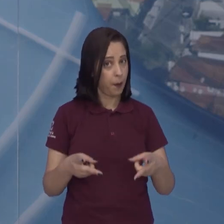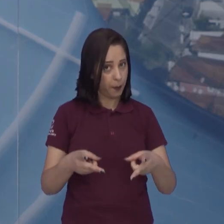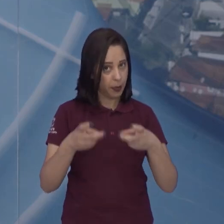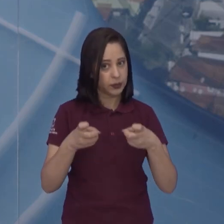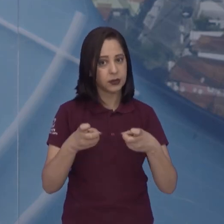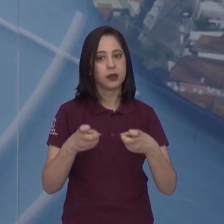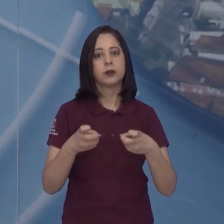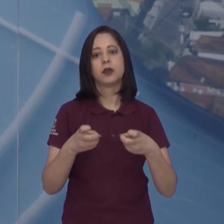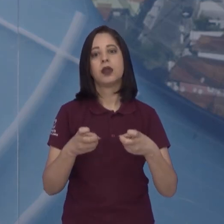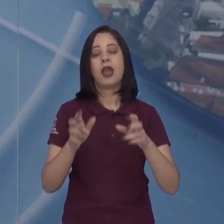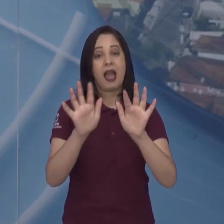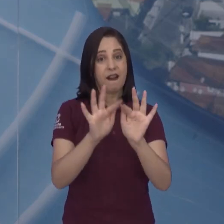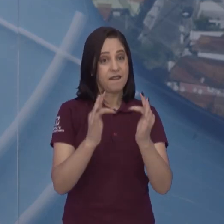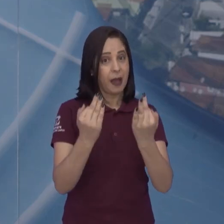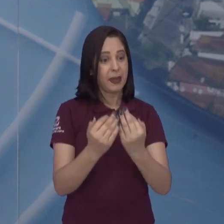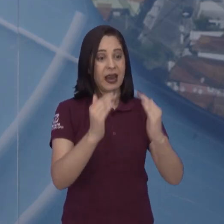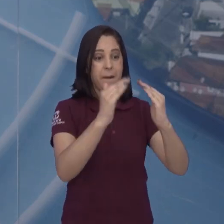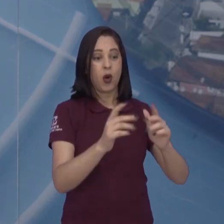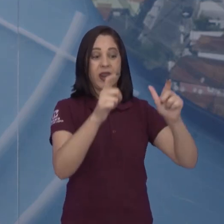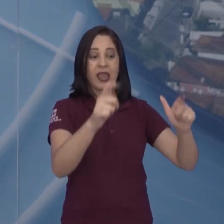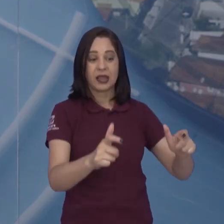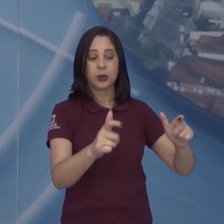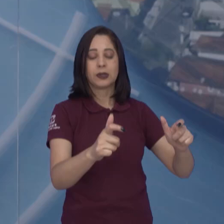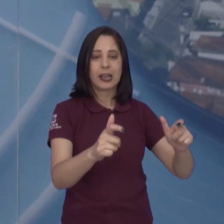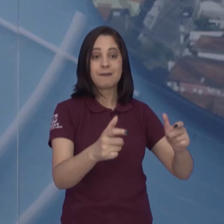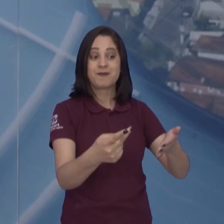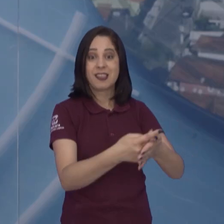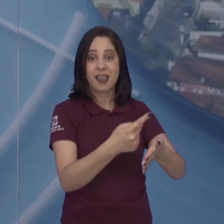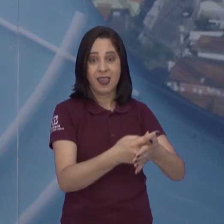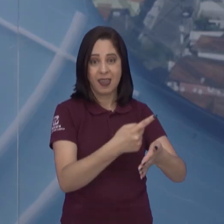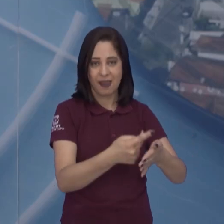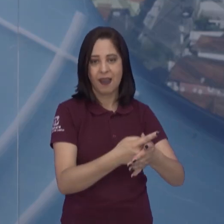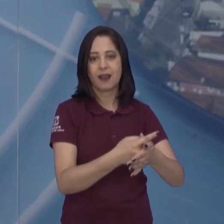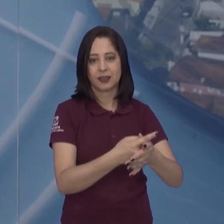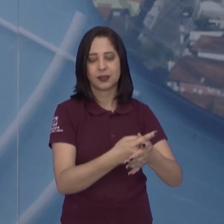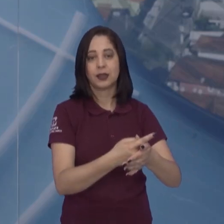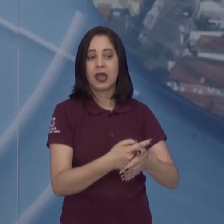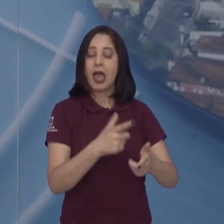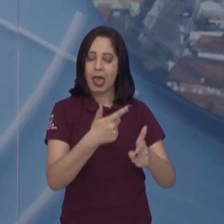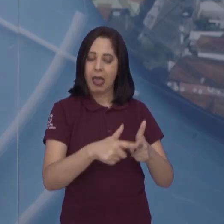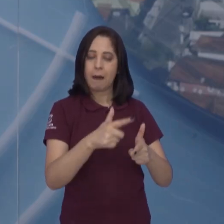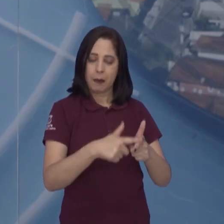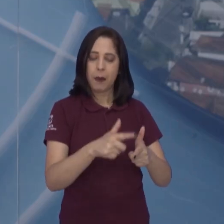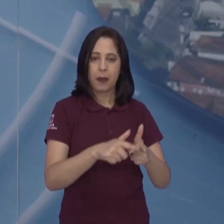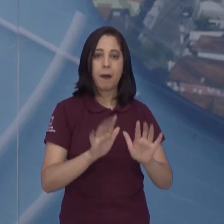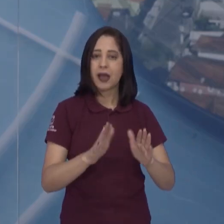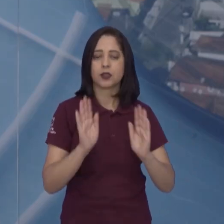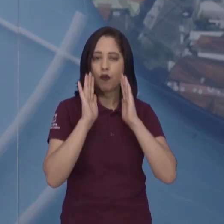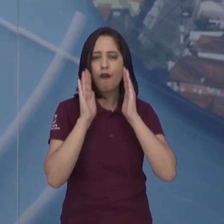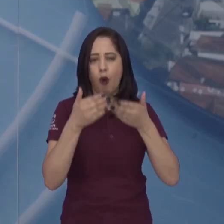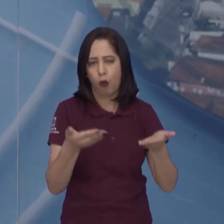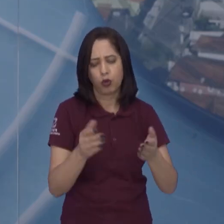áreas que não são regularizadas, né? Enfim, esse é um outro problema, não é o foco do programa de hoje,